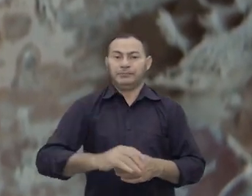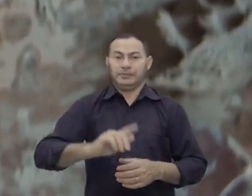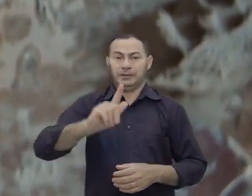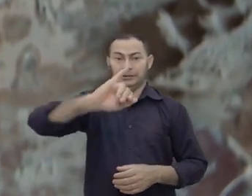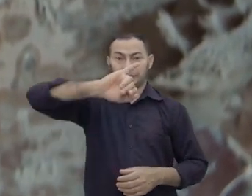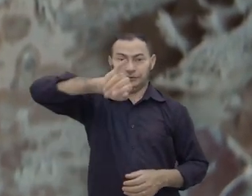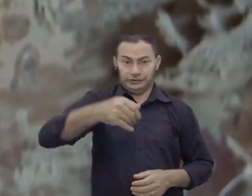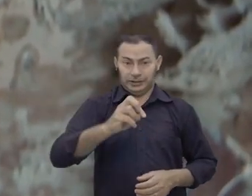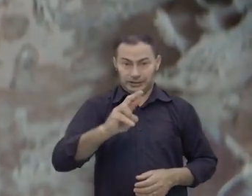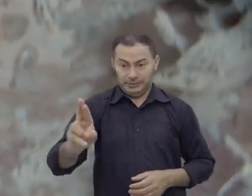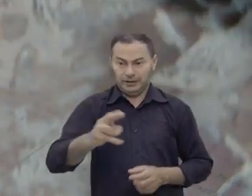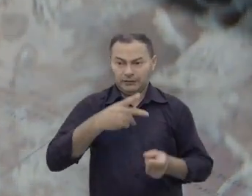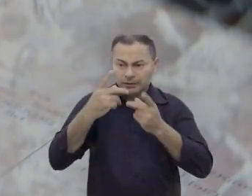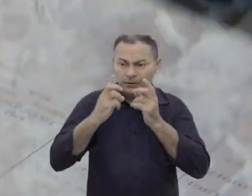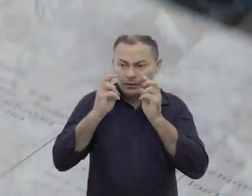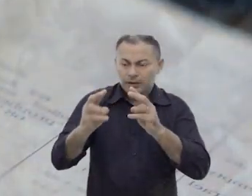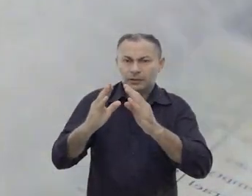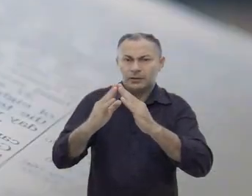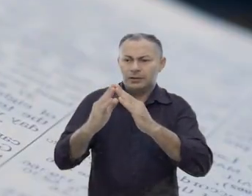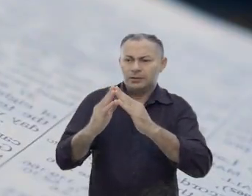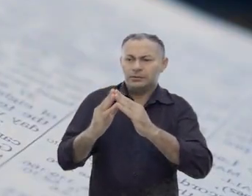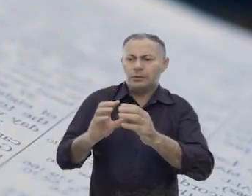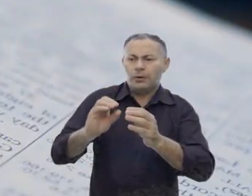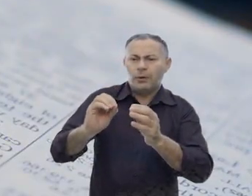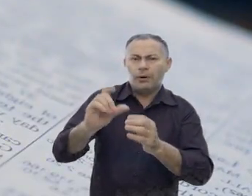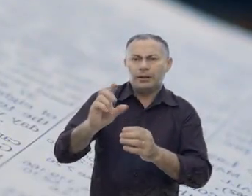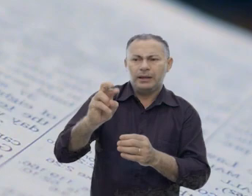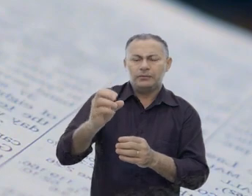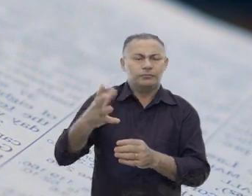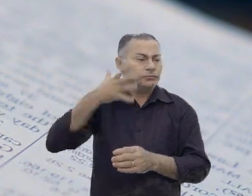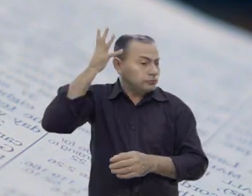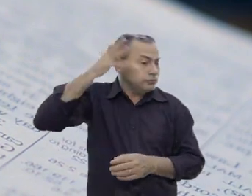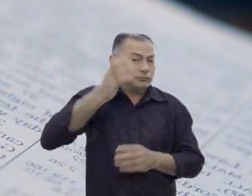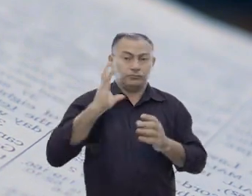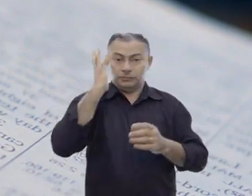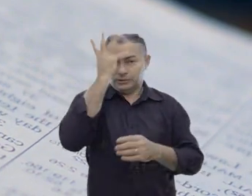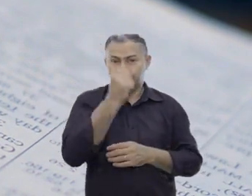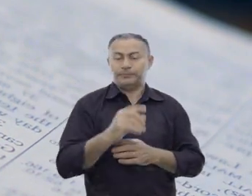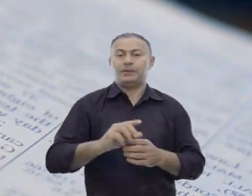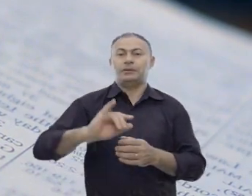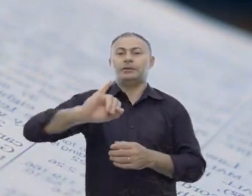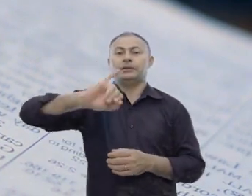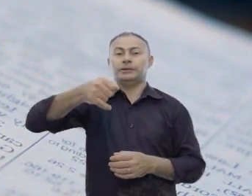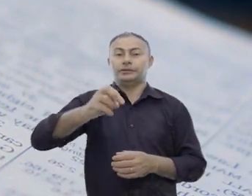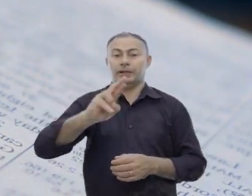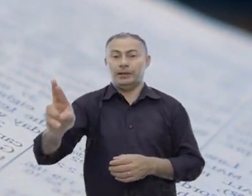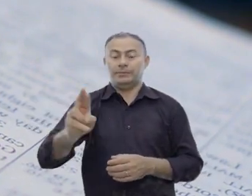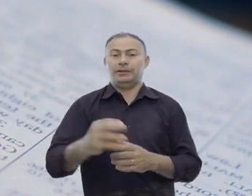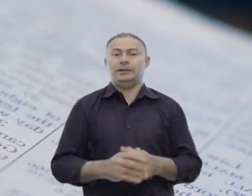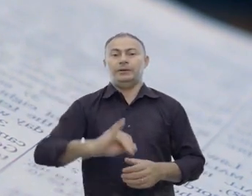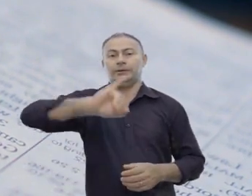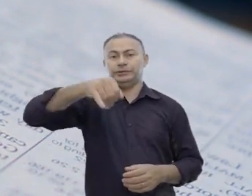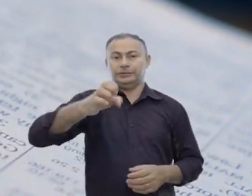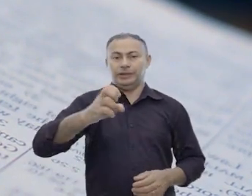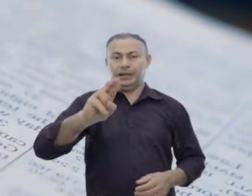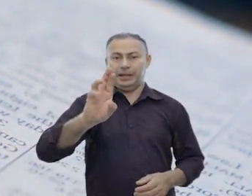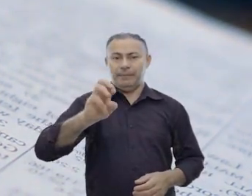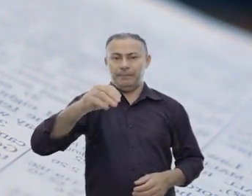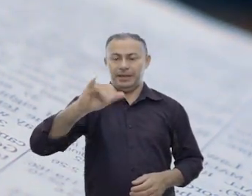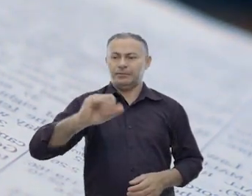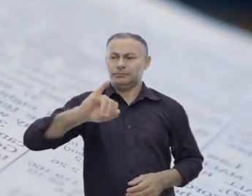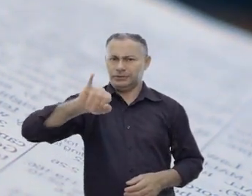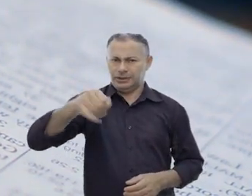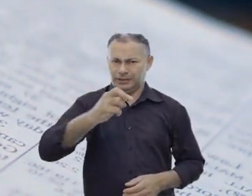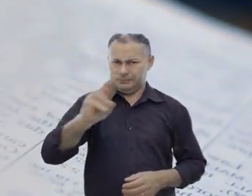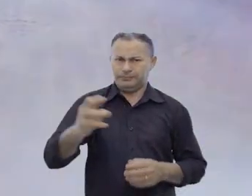vaso. Jeremias saiu da casa do oleiro com um sermão muito importante. Esse sermão de Jeremias pode ser comparado ao